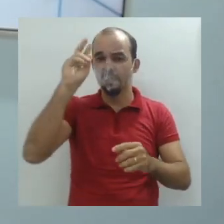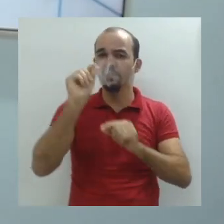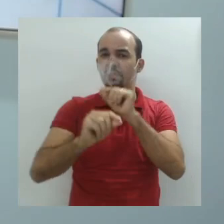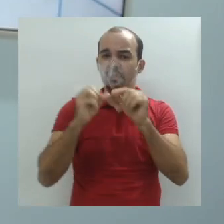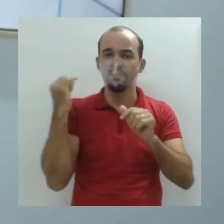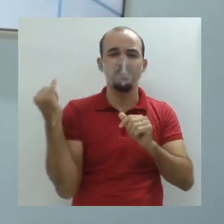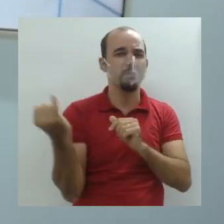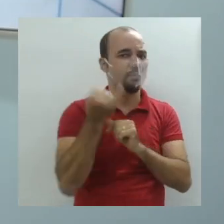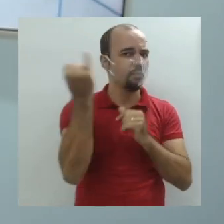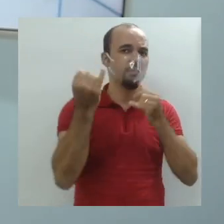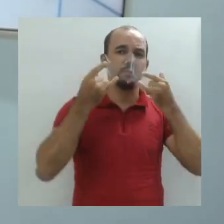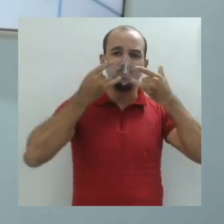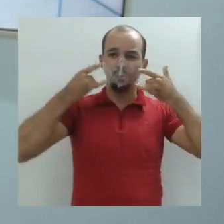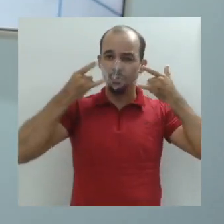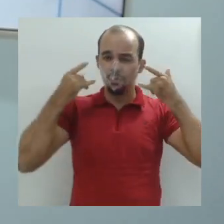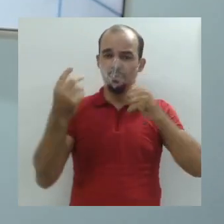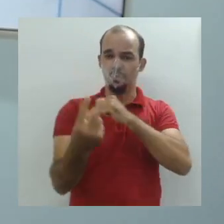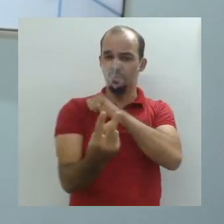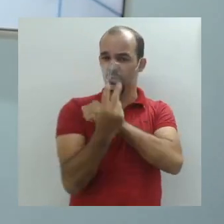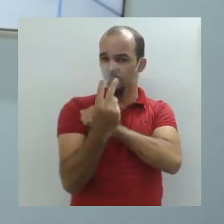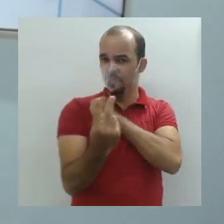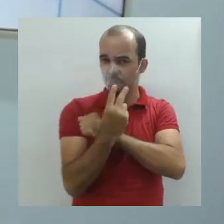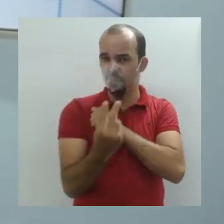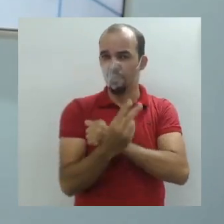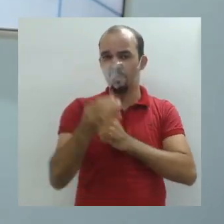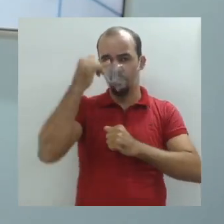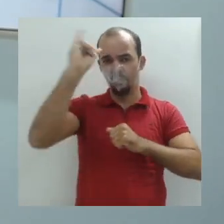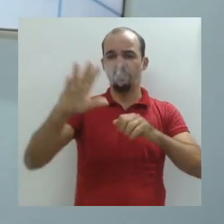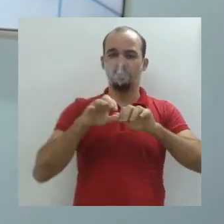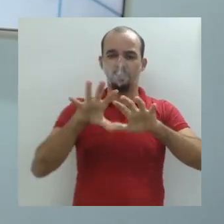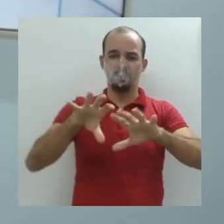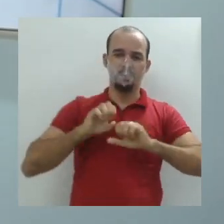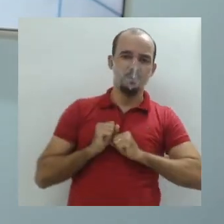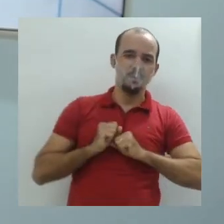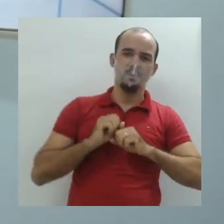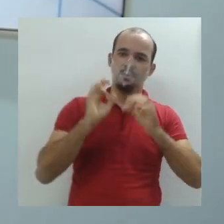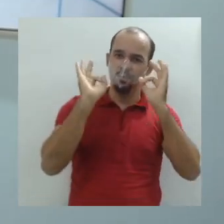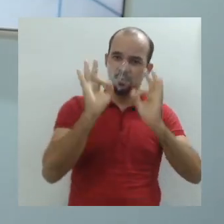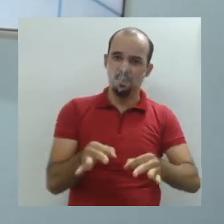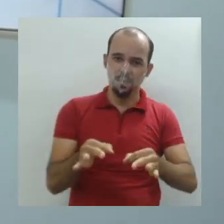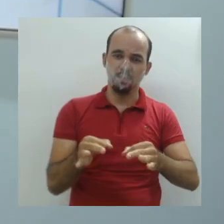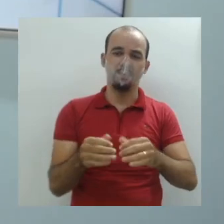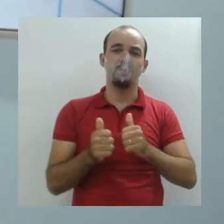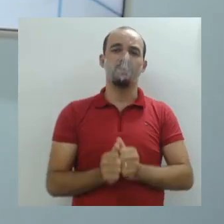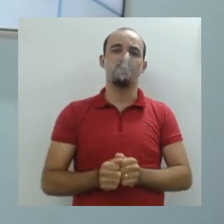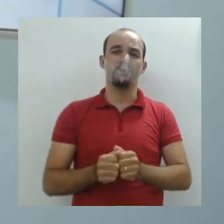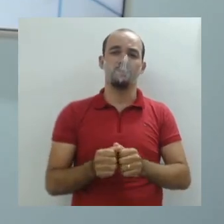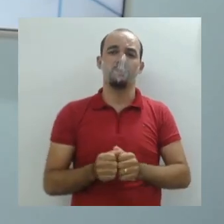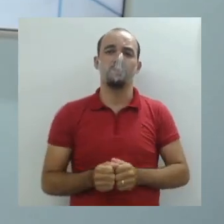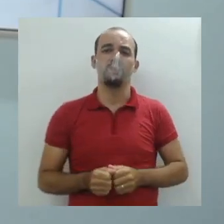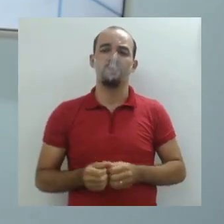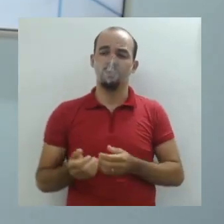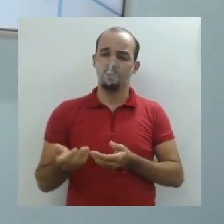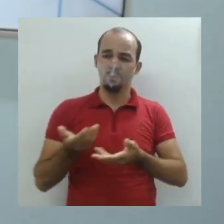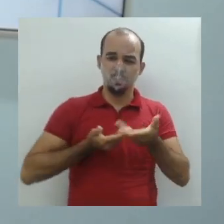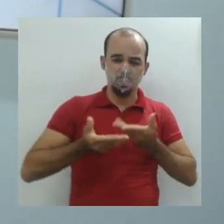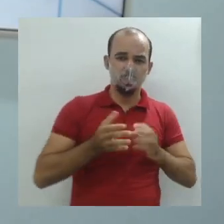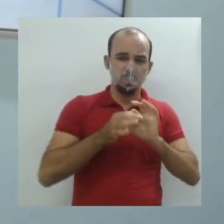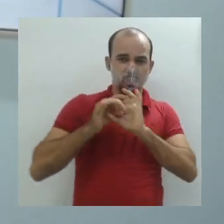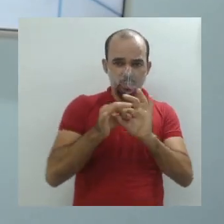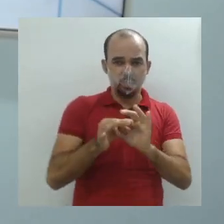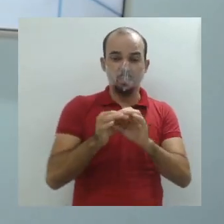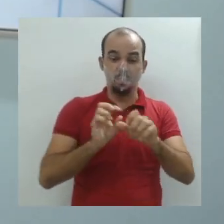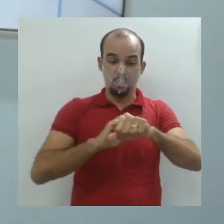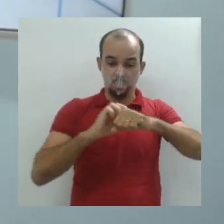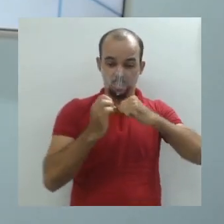ela, galera. Proteja-se e proteja aos seus também, beleza? Tamo junto? A pandemia não passou. Estamos num